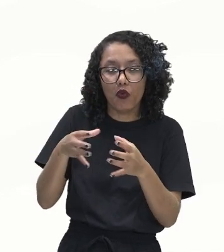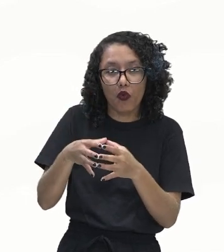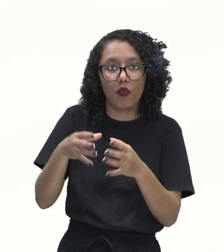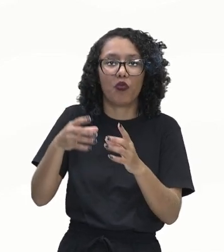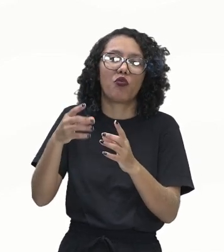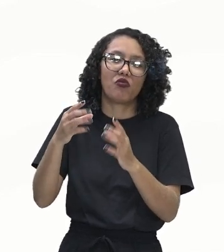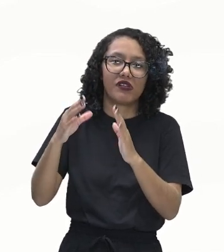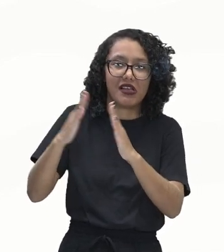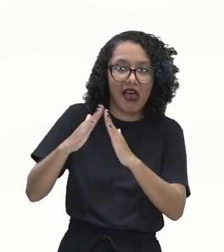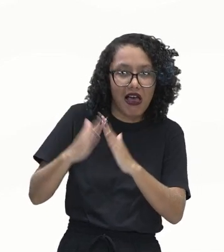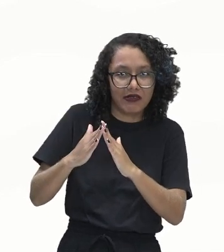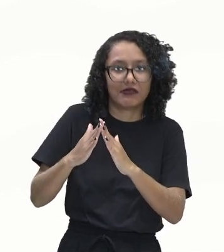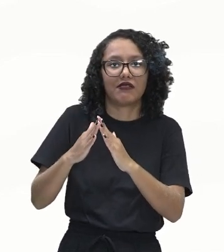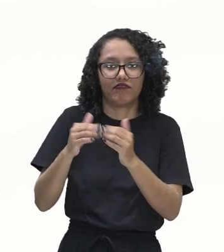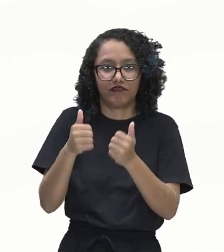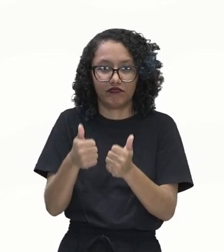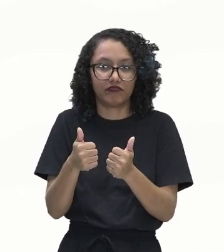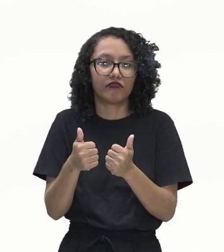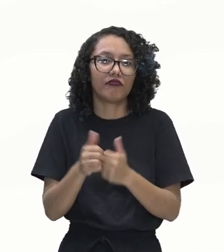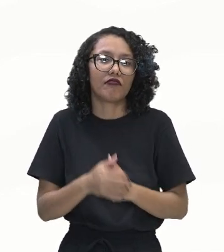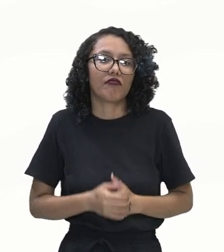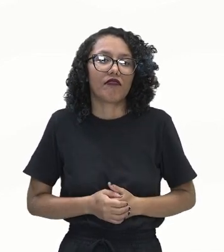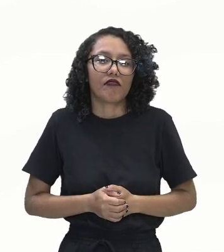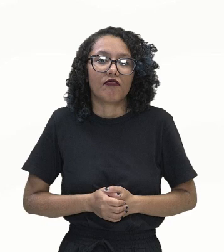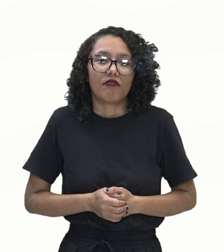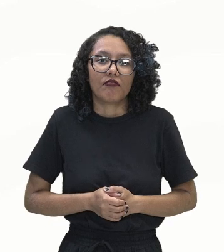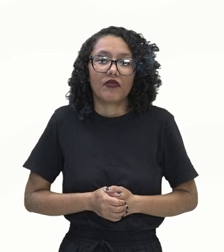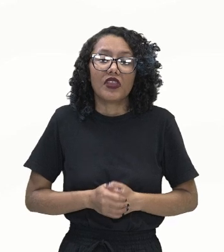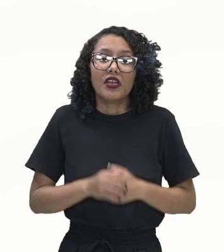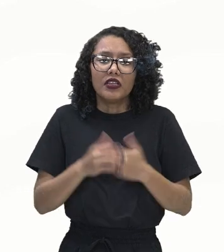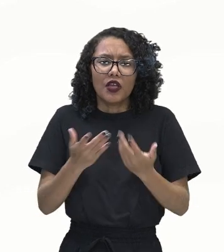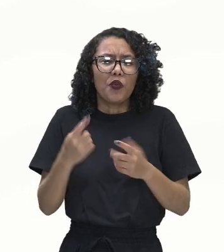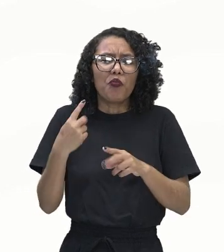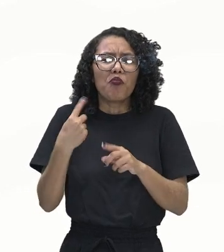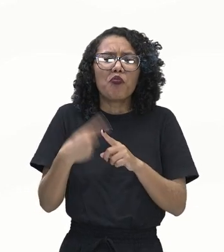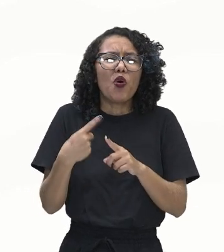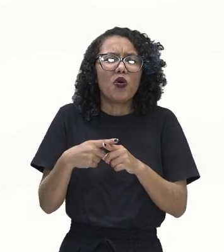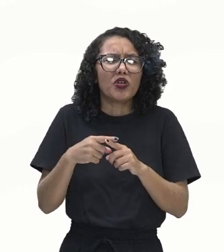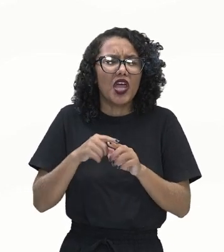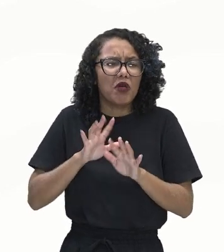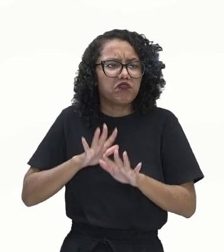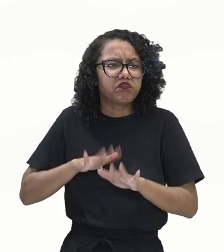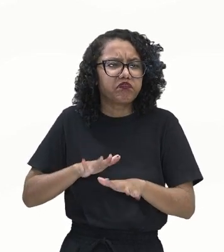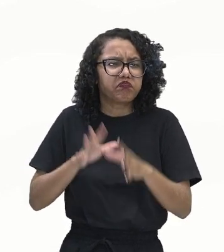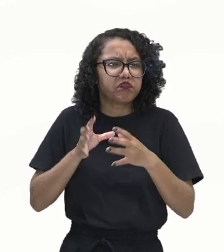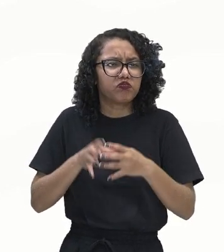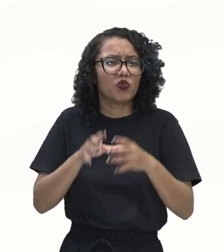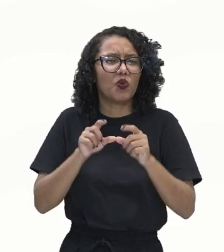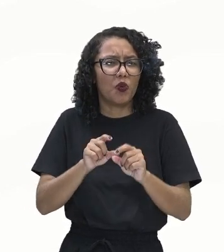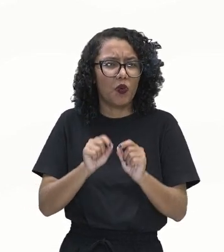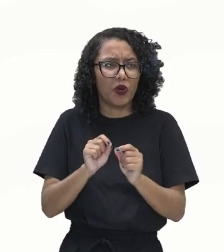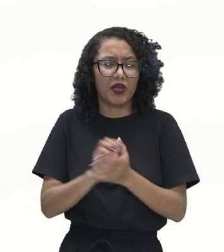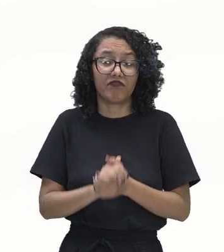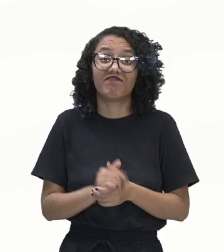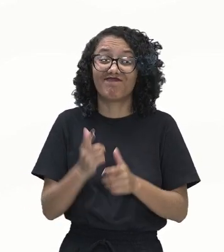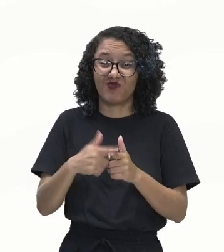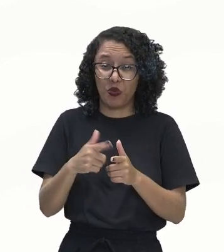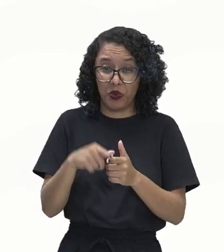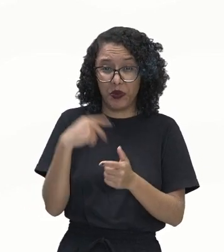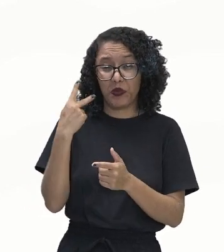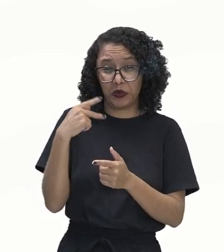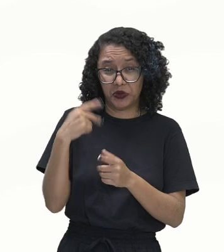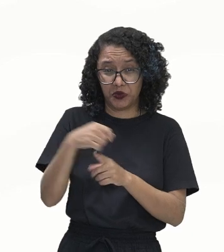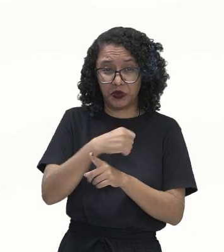cabanagem, ela vai ser uma revolta movida por insatisfações políticas,